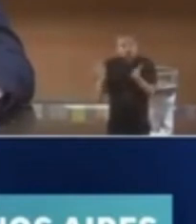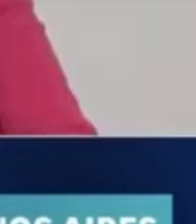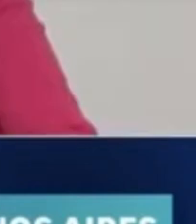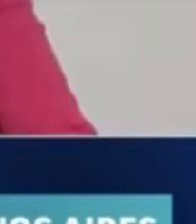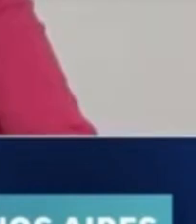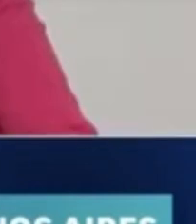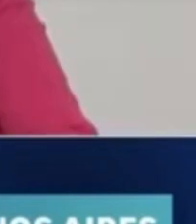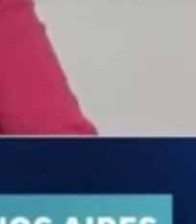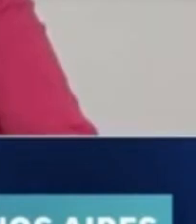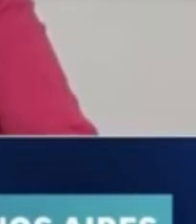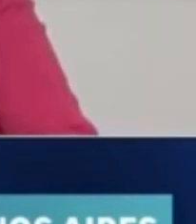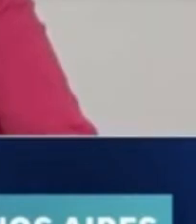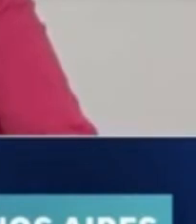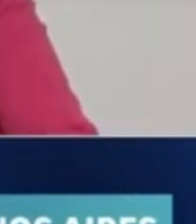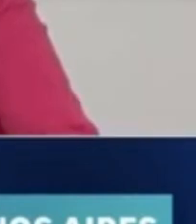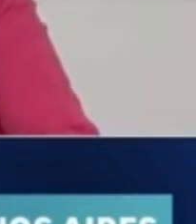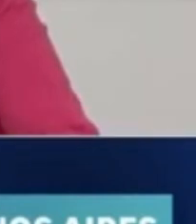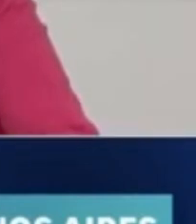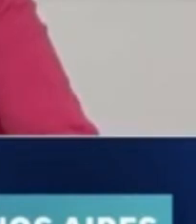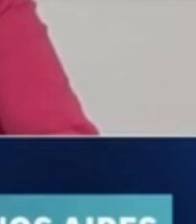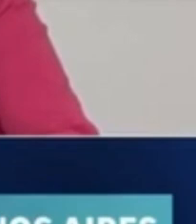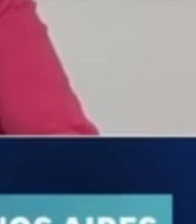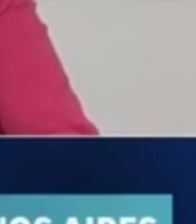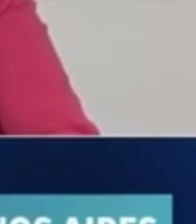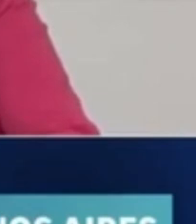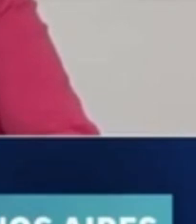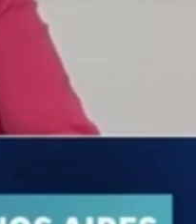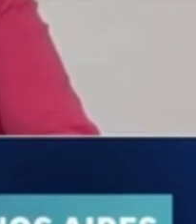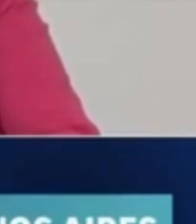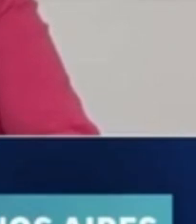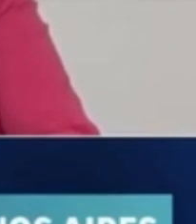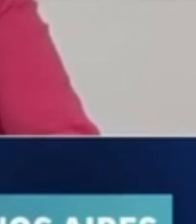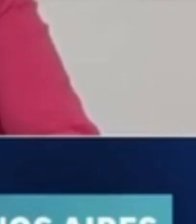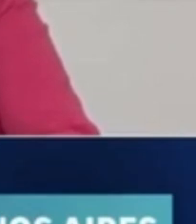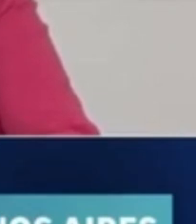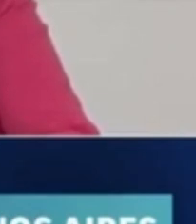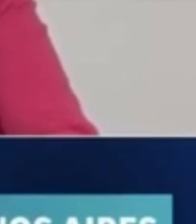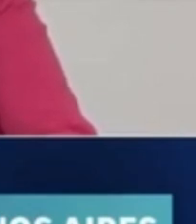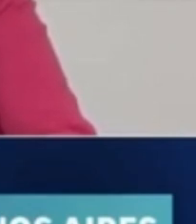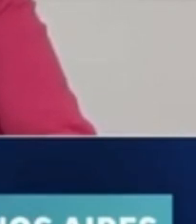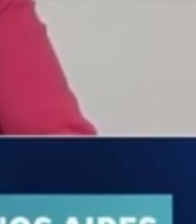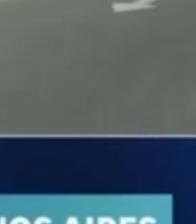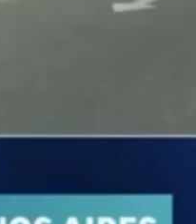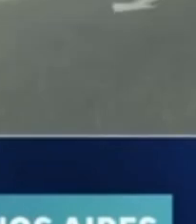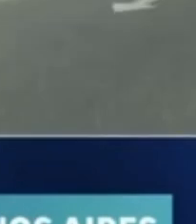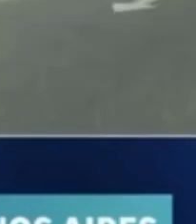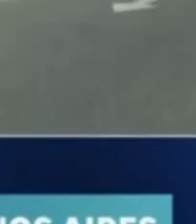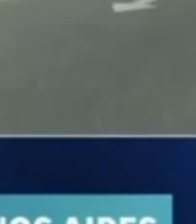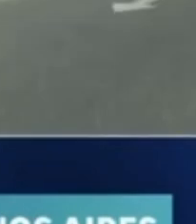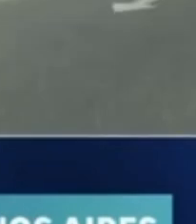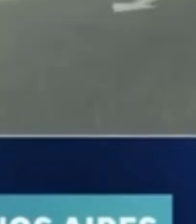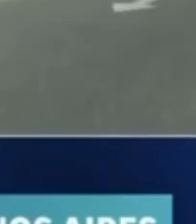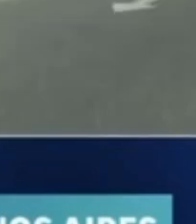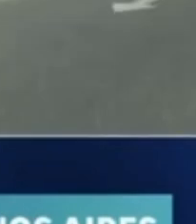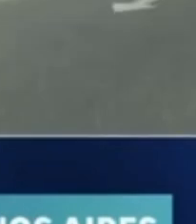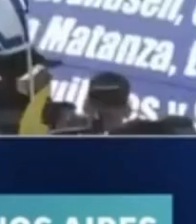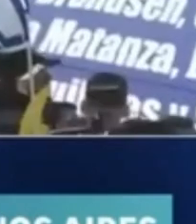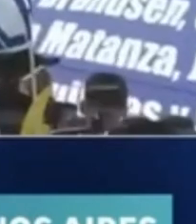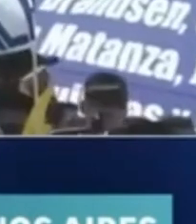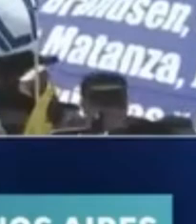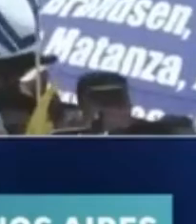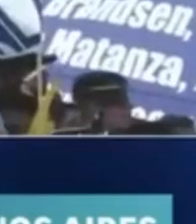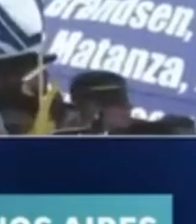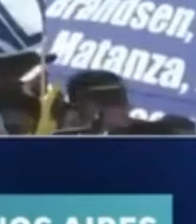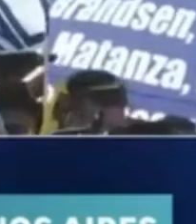atualmente aí uma série de medidas bastante rígidas para pra população que Proteste nas ruas e